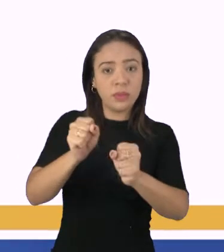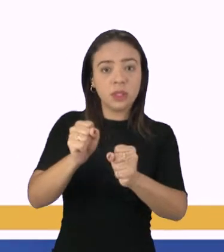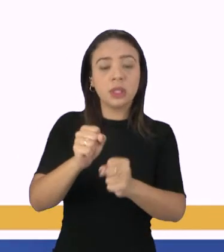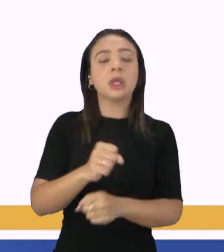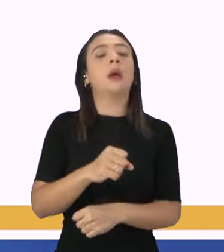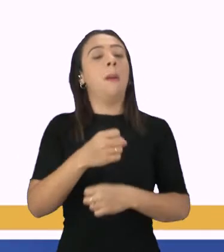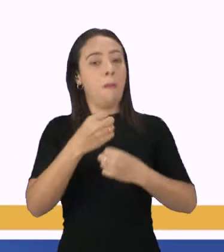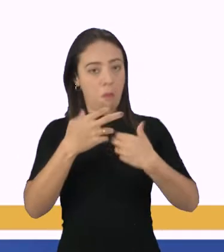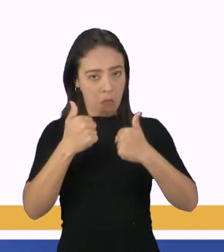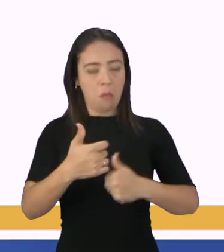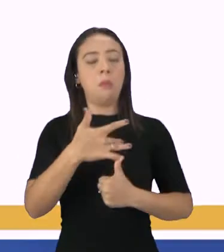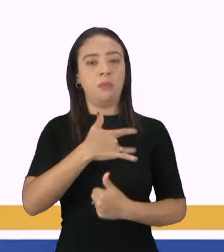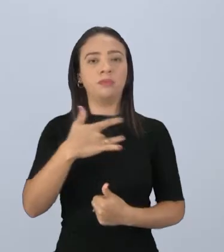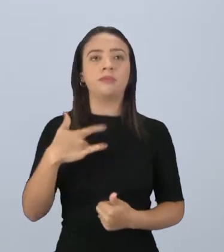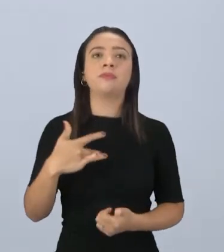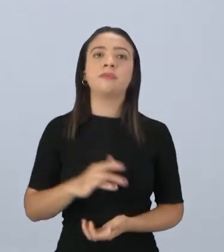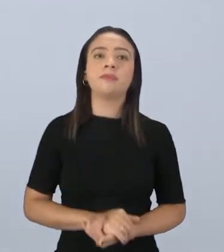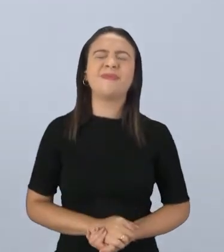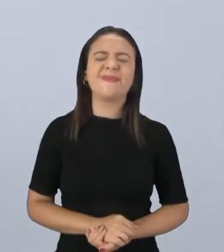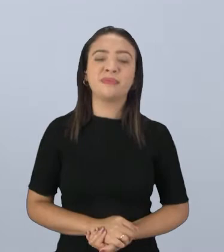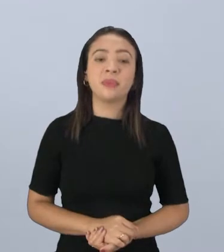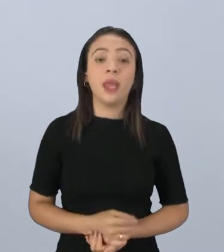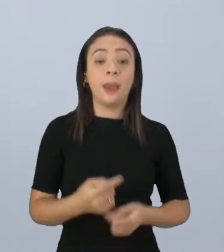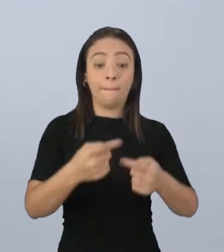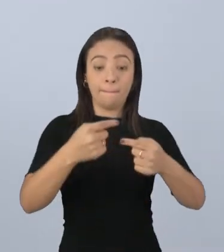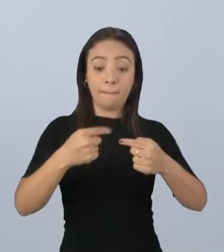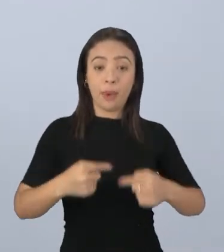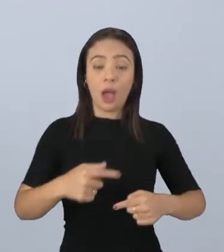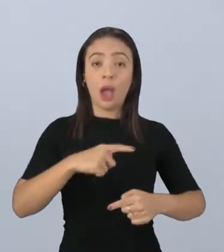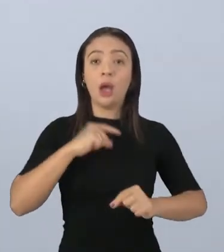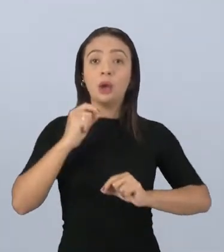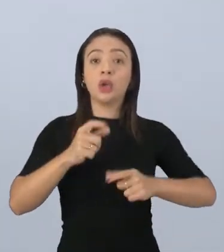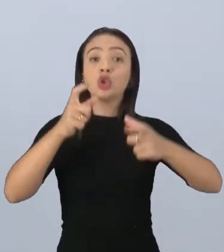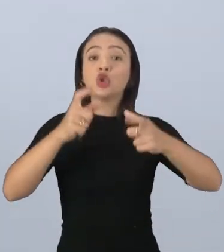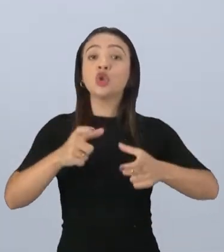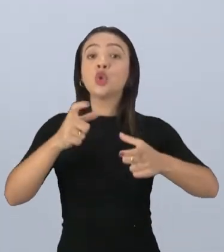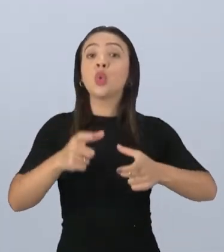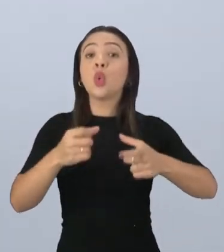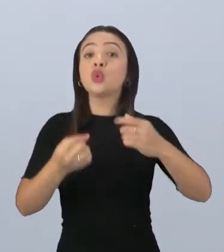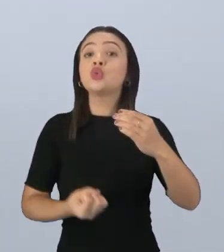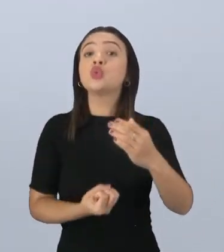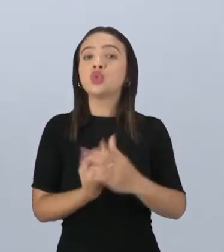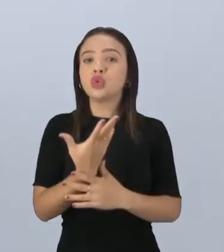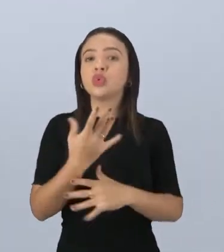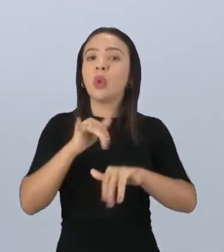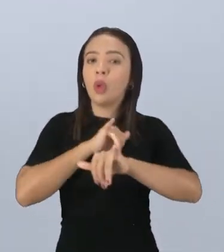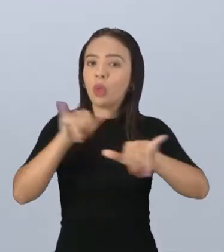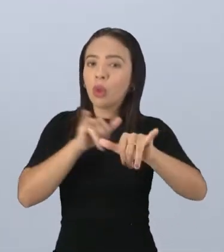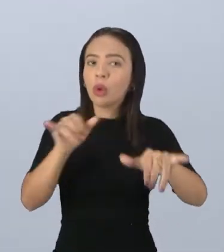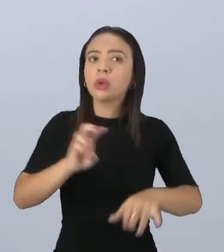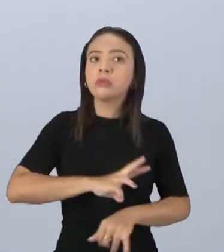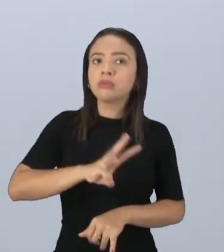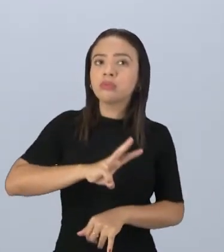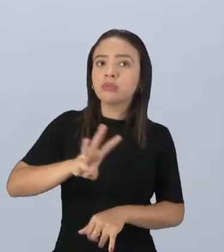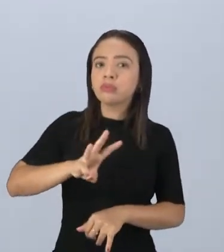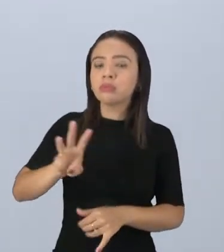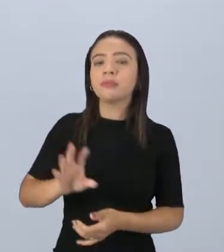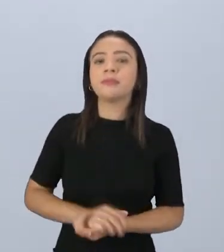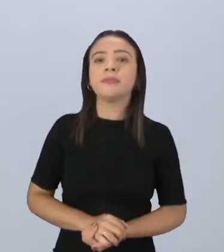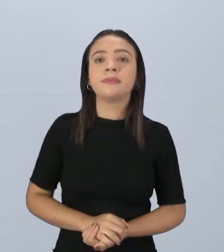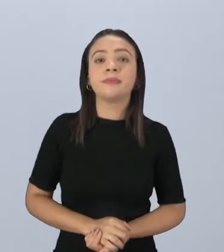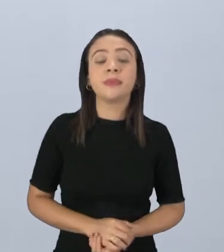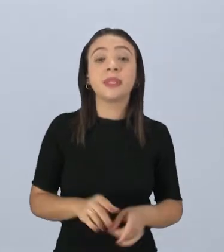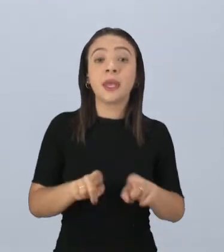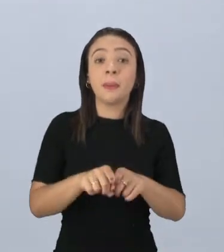ferimentos e saudável. Veja que abaixo nós temos aqui a fonte de onde retiramos esta notícia. Agora você